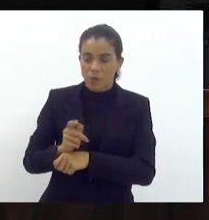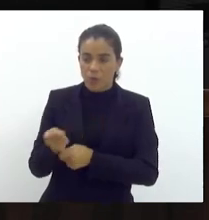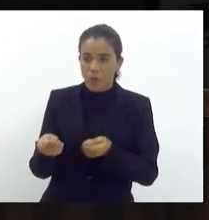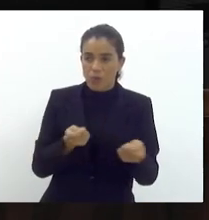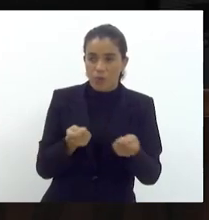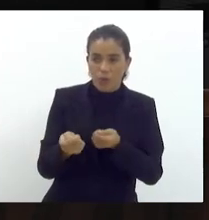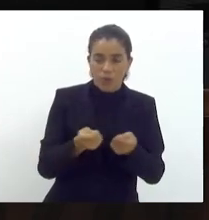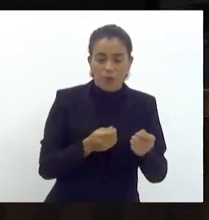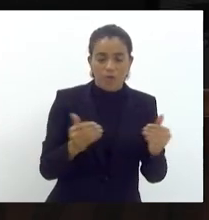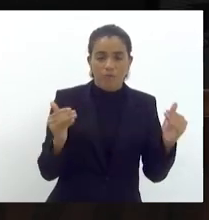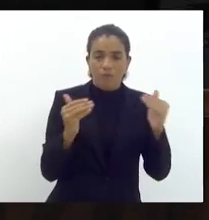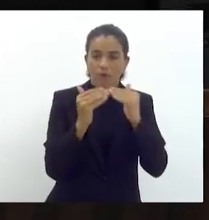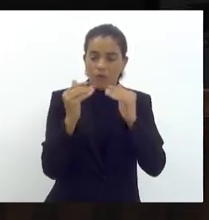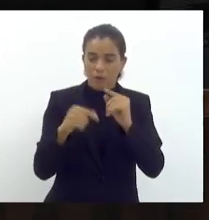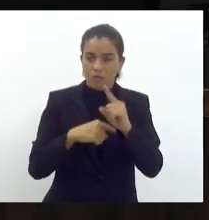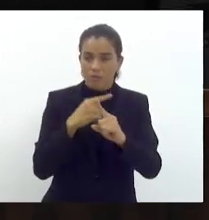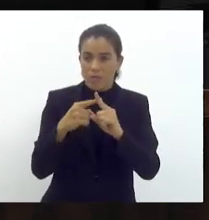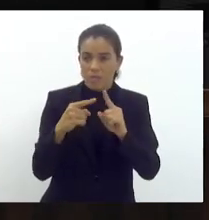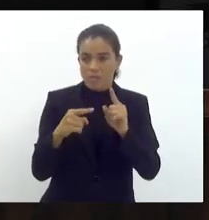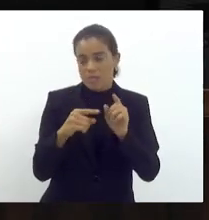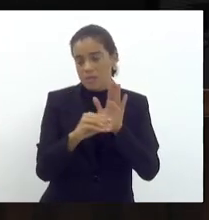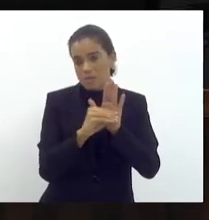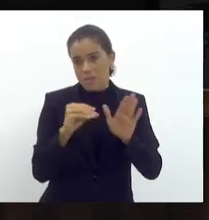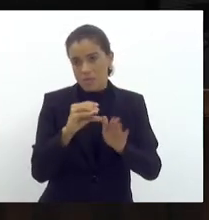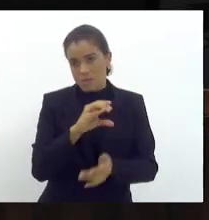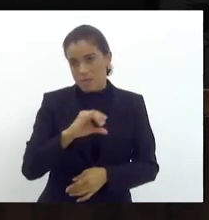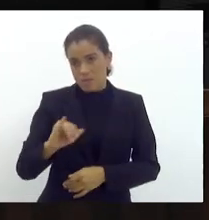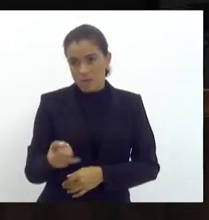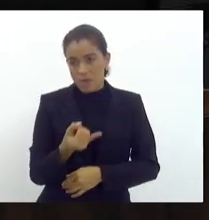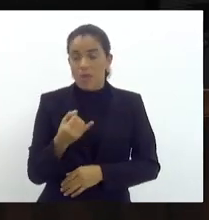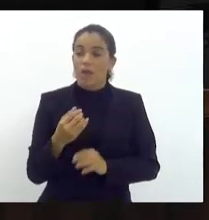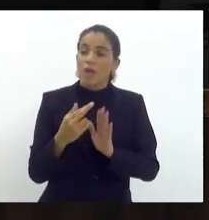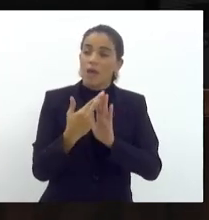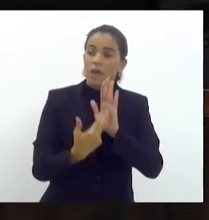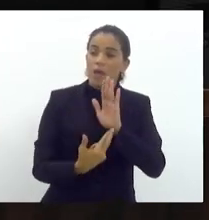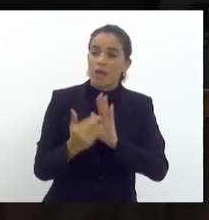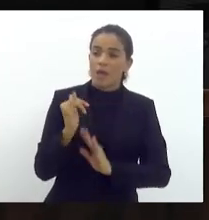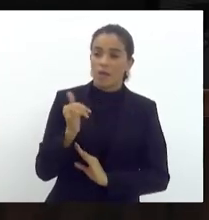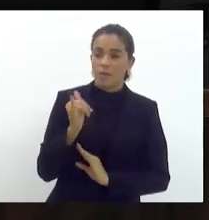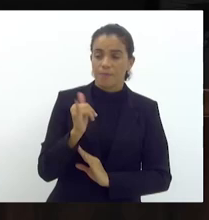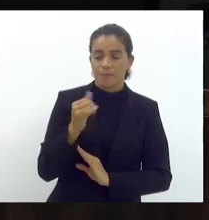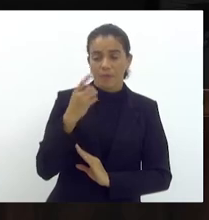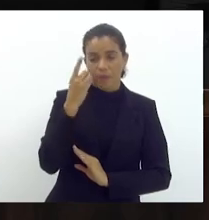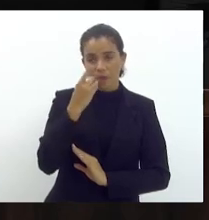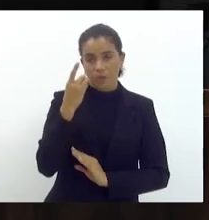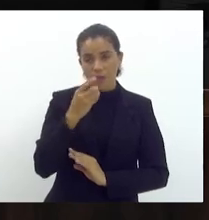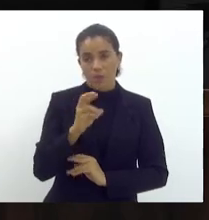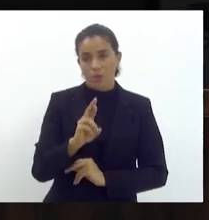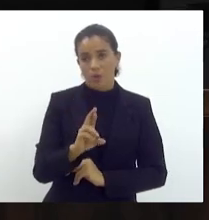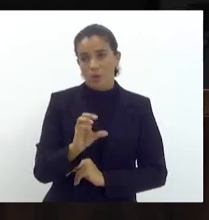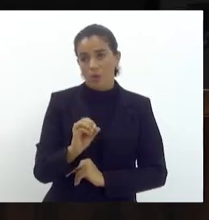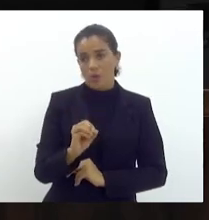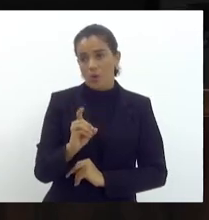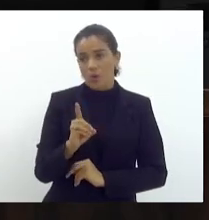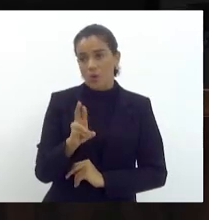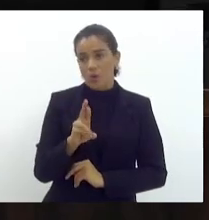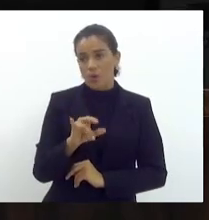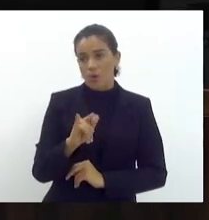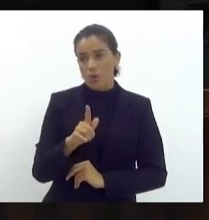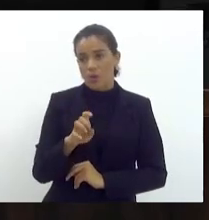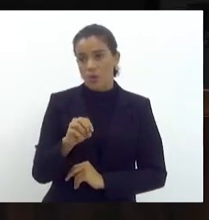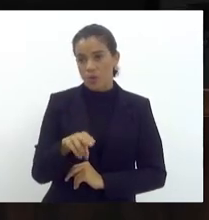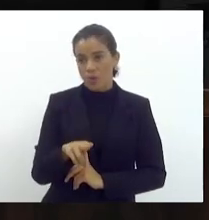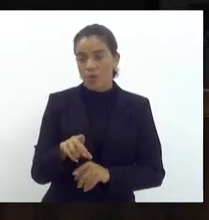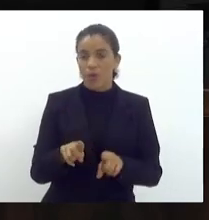favorável com as emendas da ccj relatores deputados Rodrigo Amorim Marcelo Dino Dani